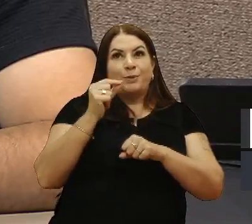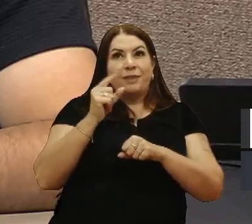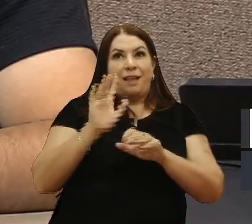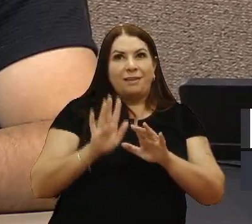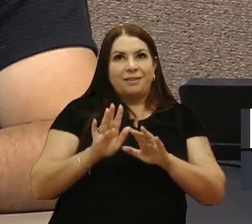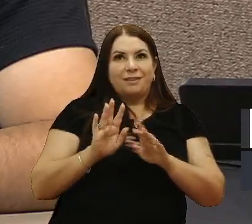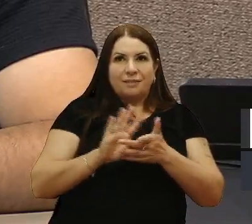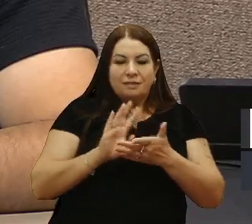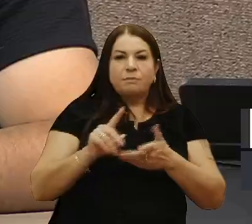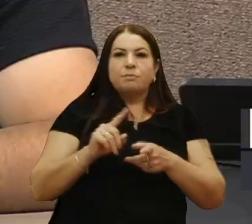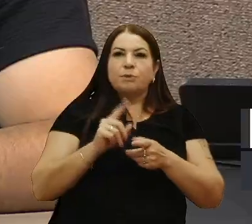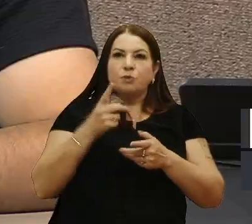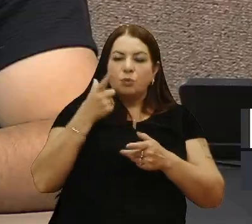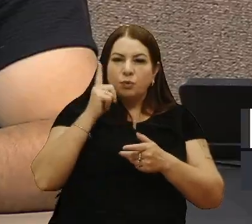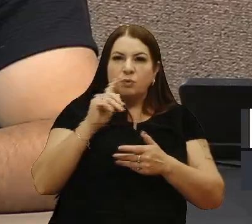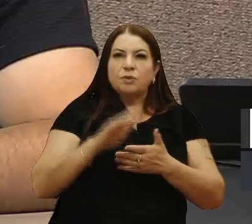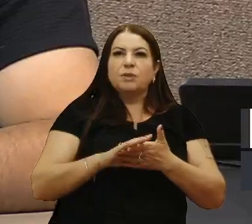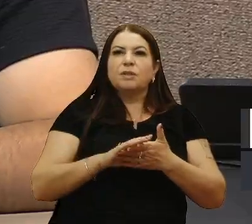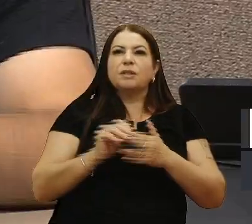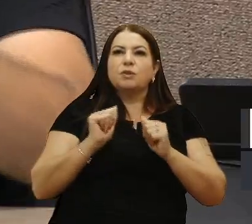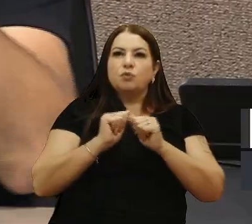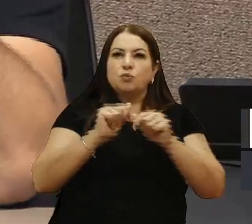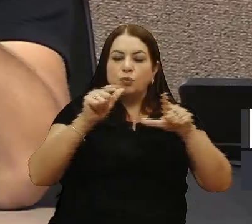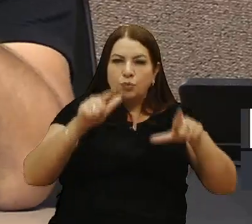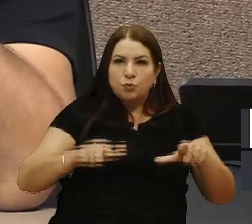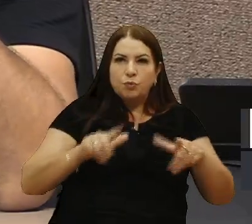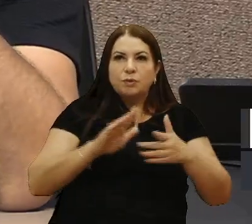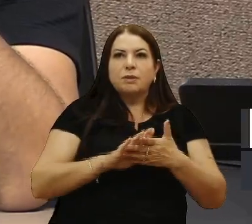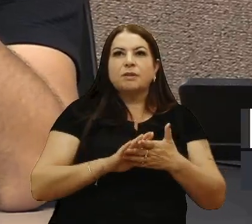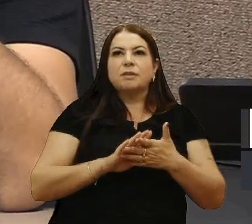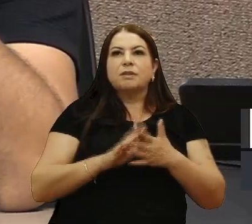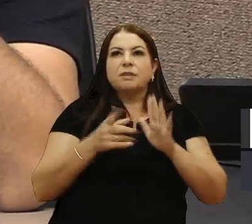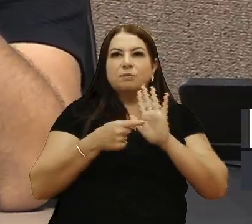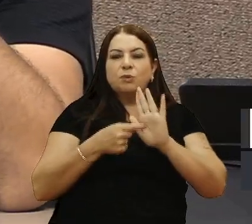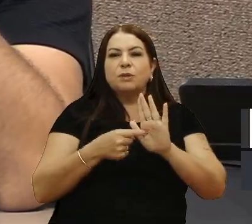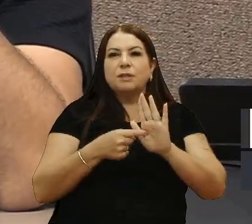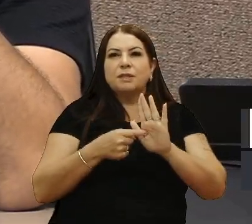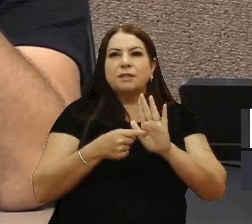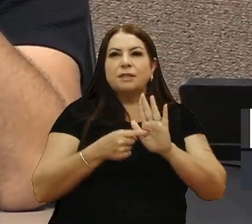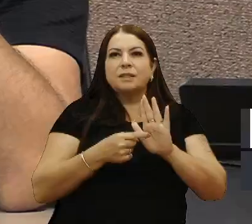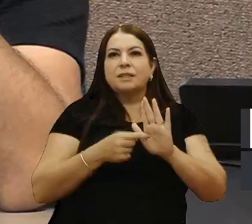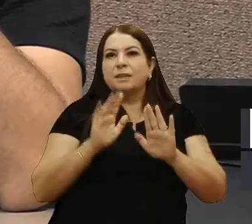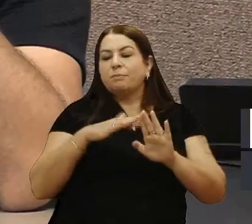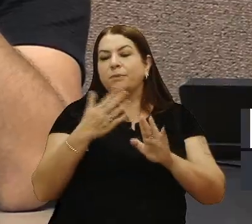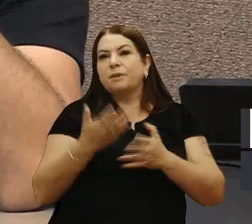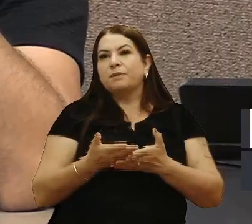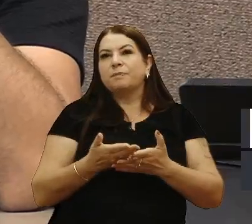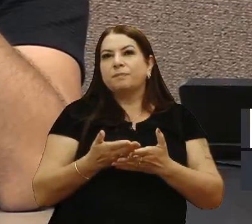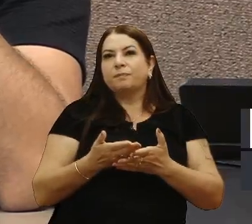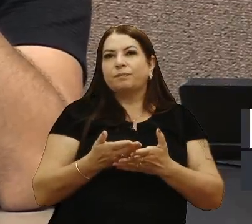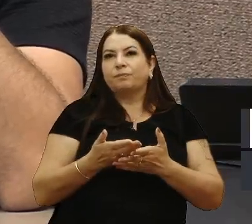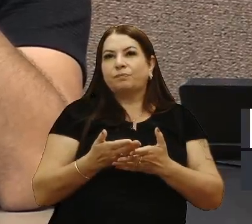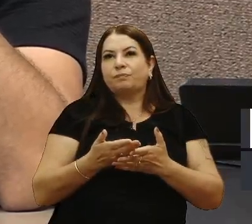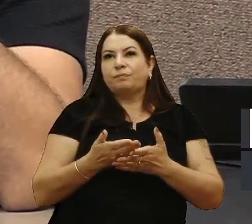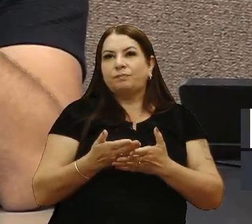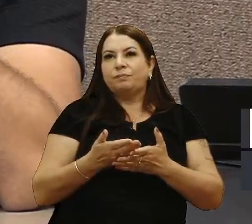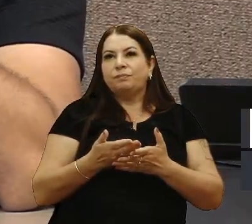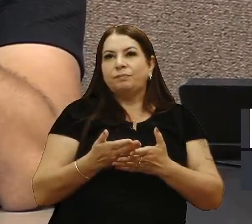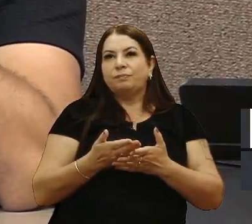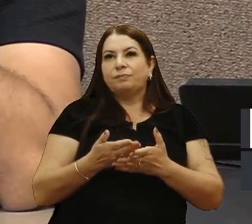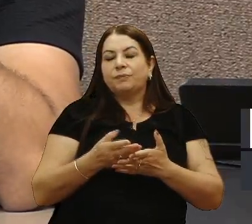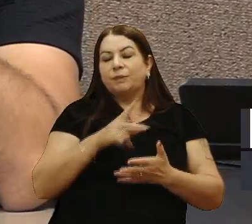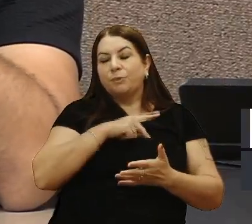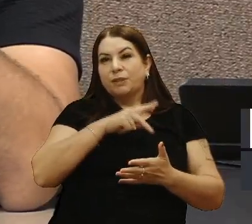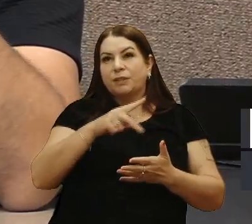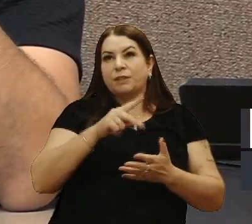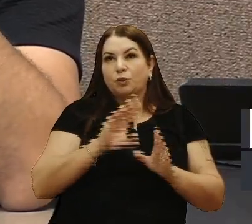vezes, mas para conseguir estar nesse lugar e mostrar que era muito mais do que ser o